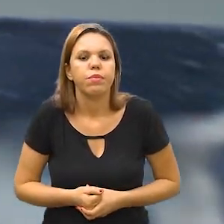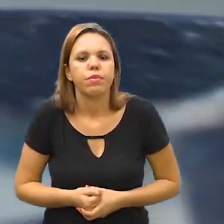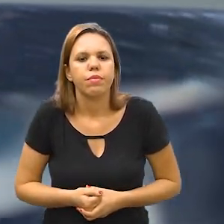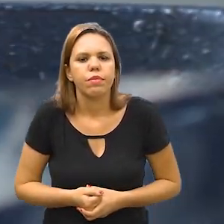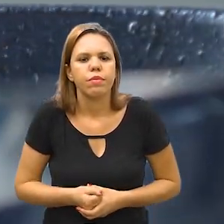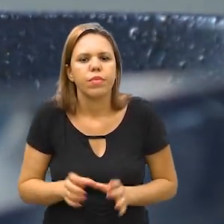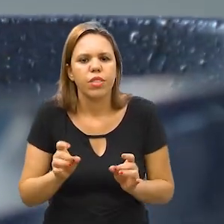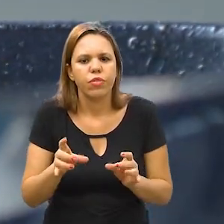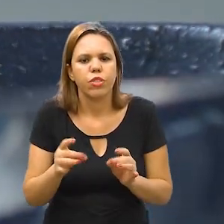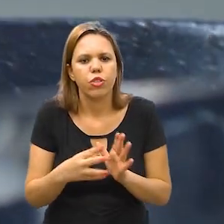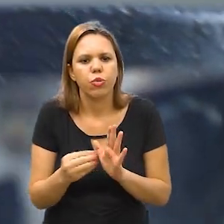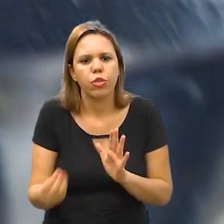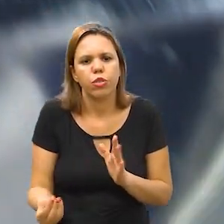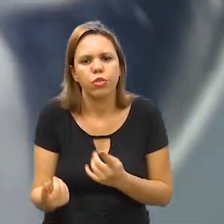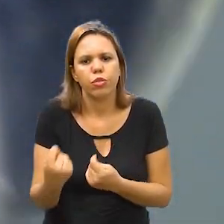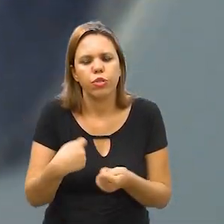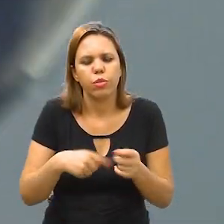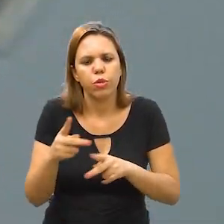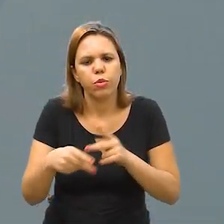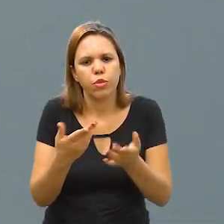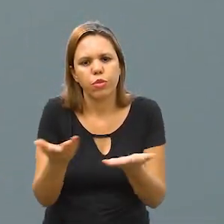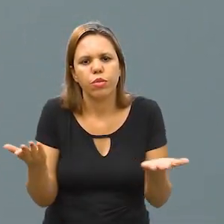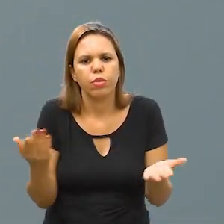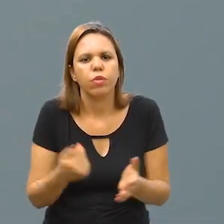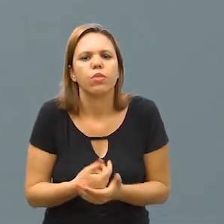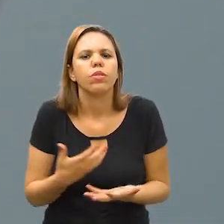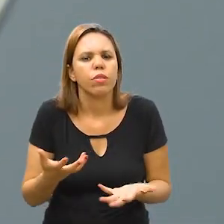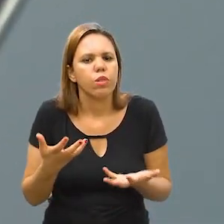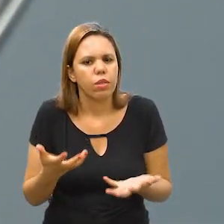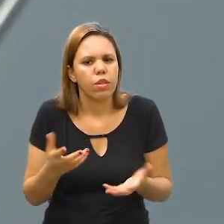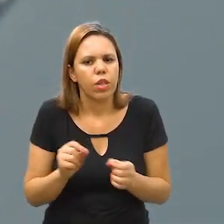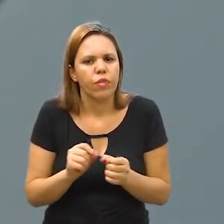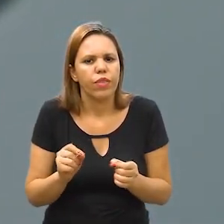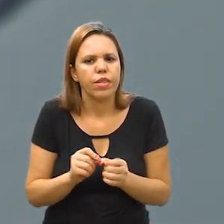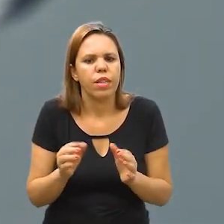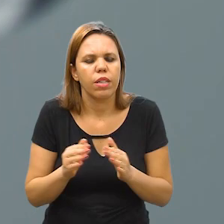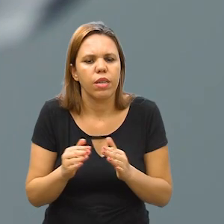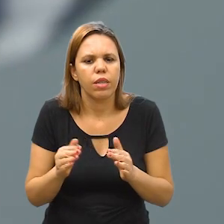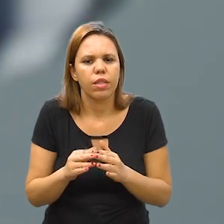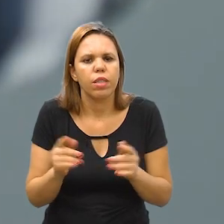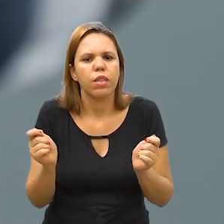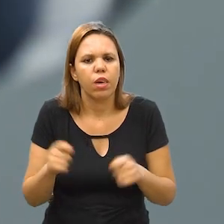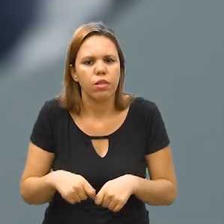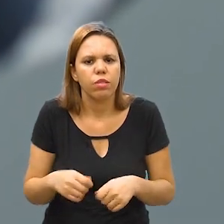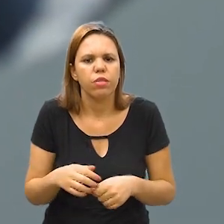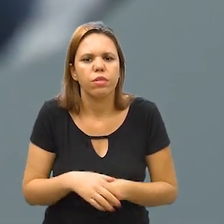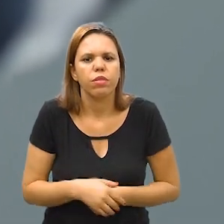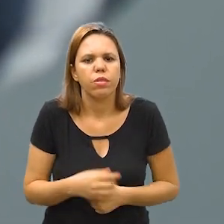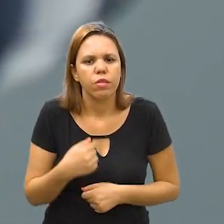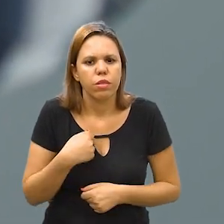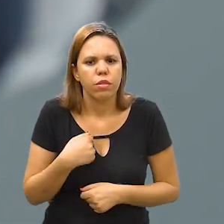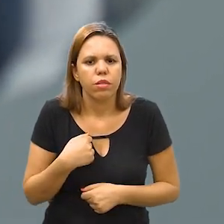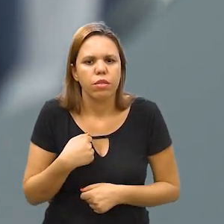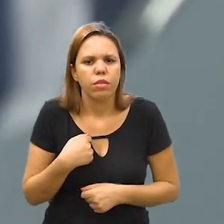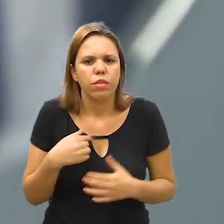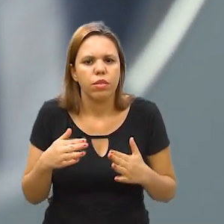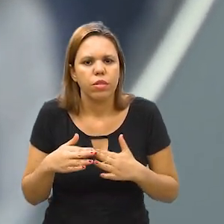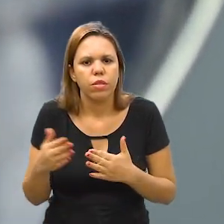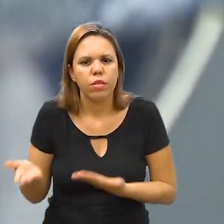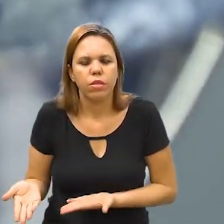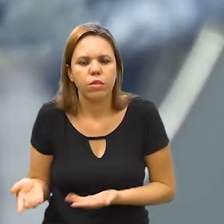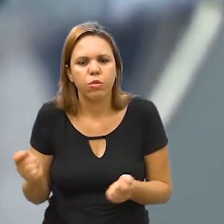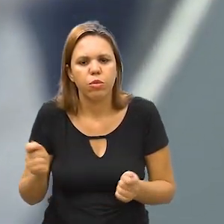em vender o modelo de negócio para pessoas que queiram fazer em casa, tenham condições. Em casa